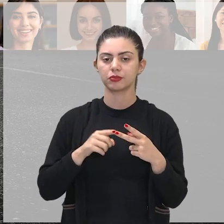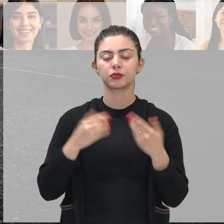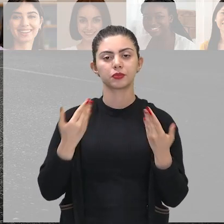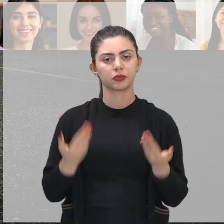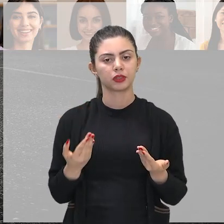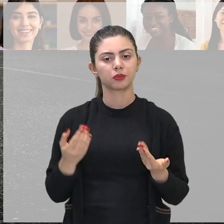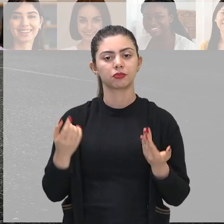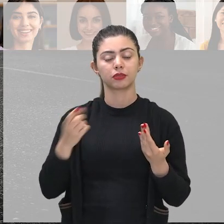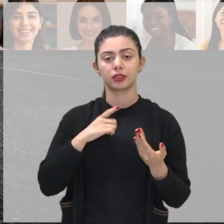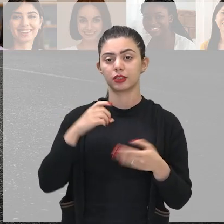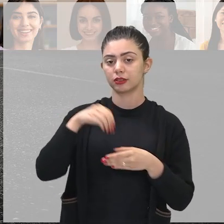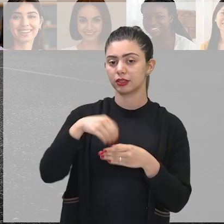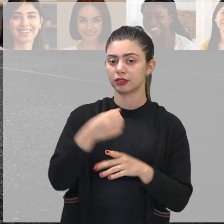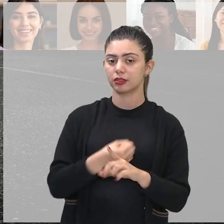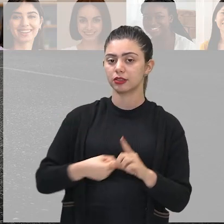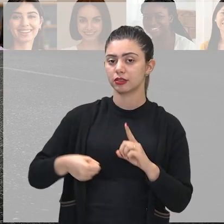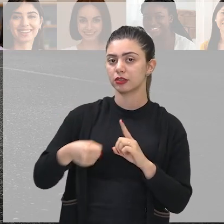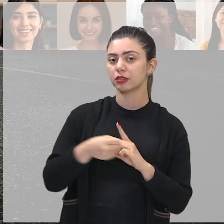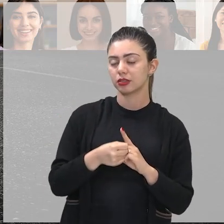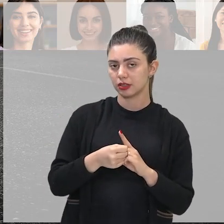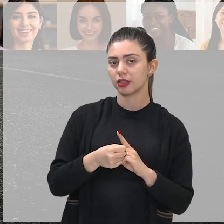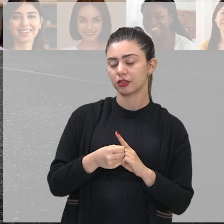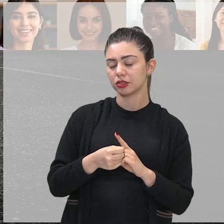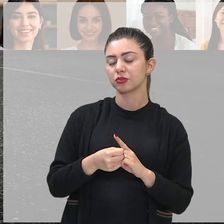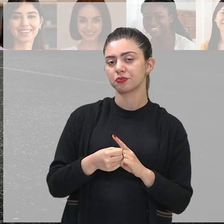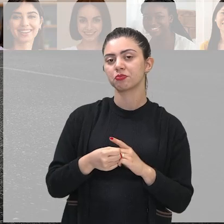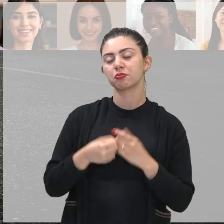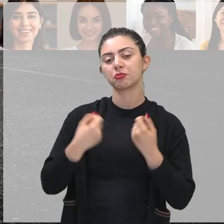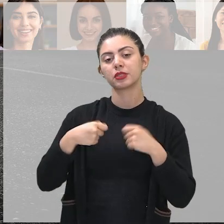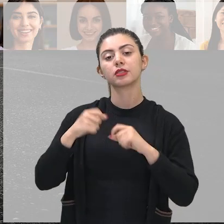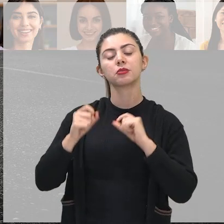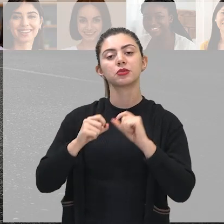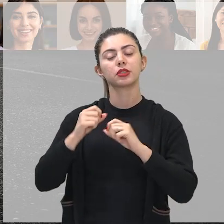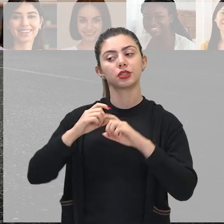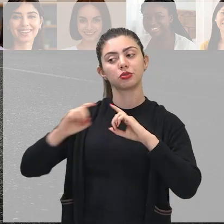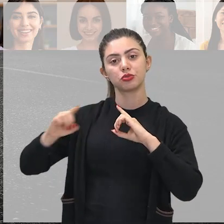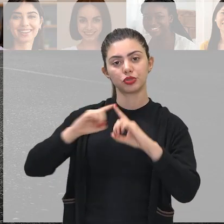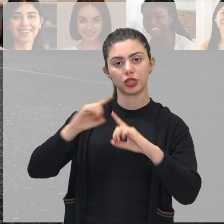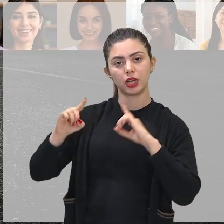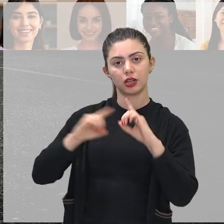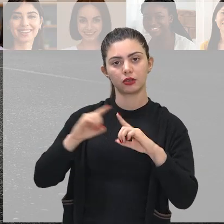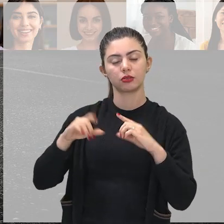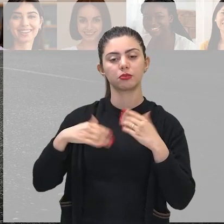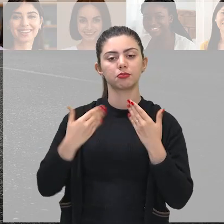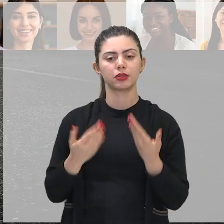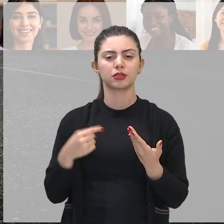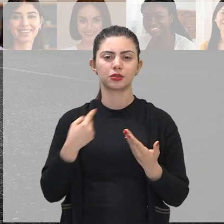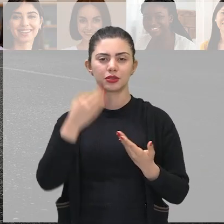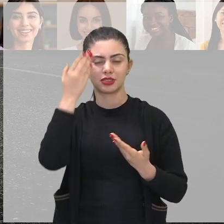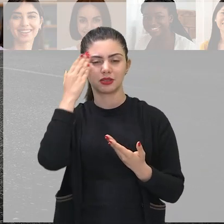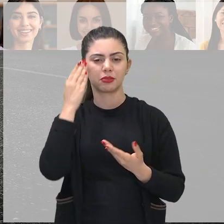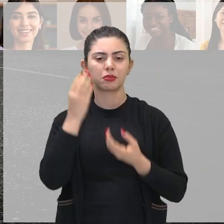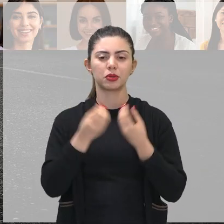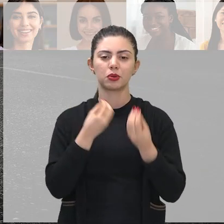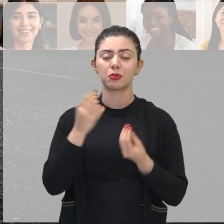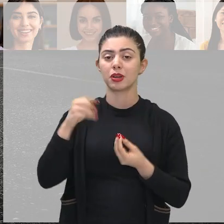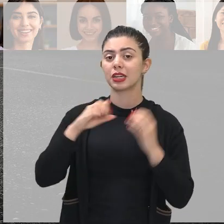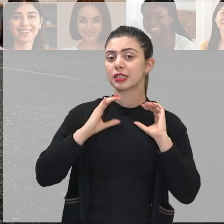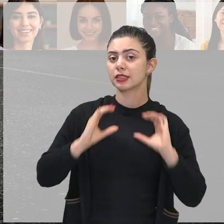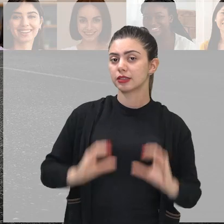diálogo, dentro dessa sociedade plural, nós devemos levar em consideração a dimensão do exercício